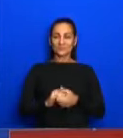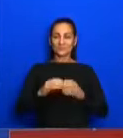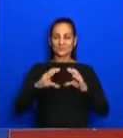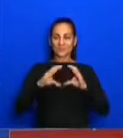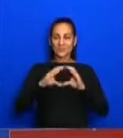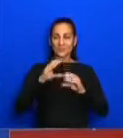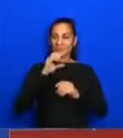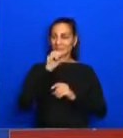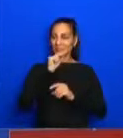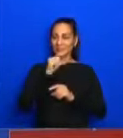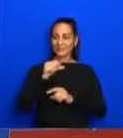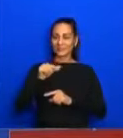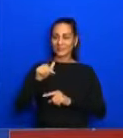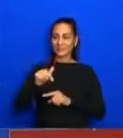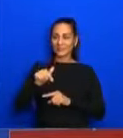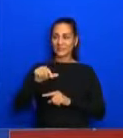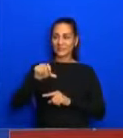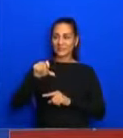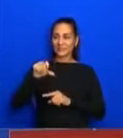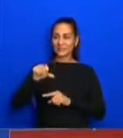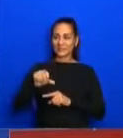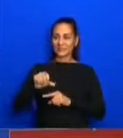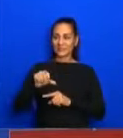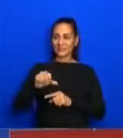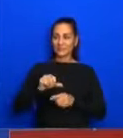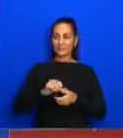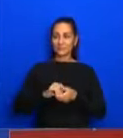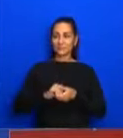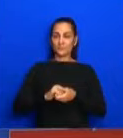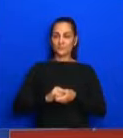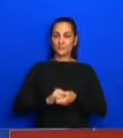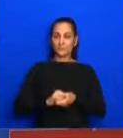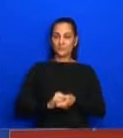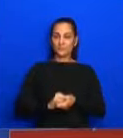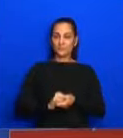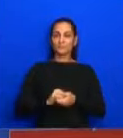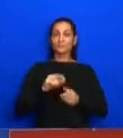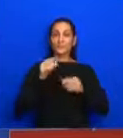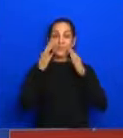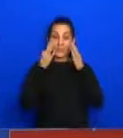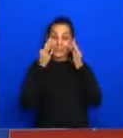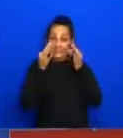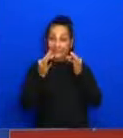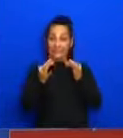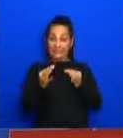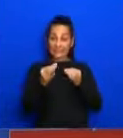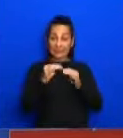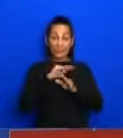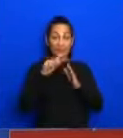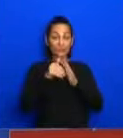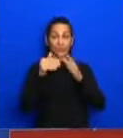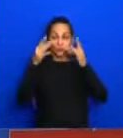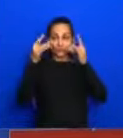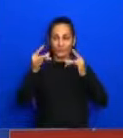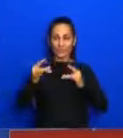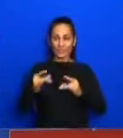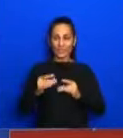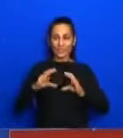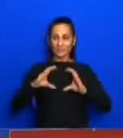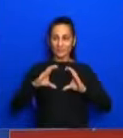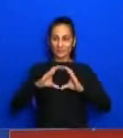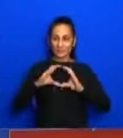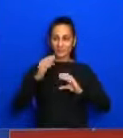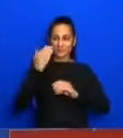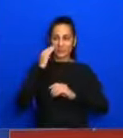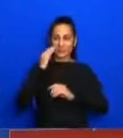Bola laranja 79. Laranja número 79. Você atenta, atento a cada detalhe.